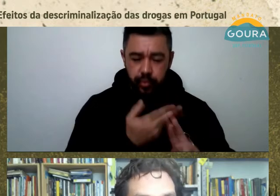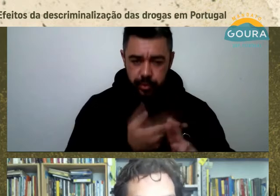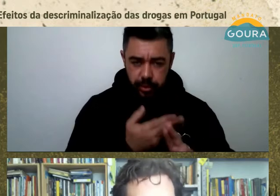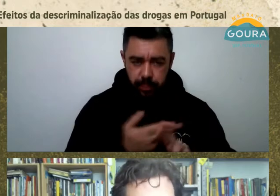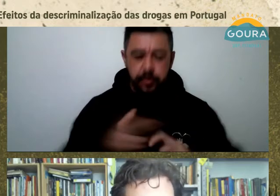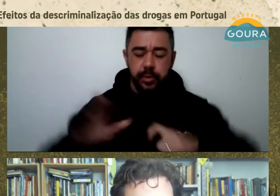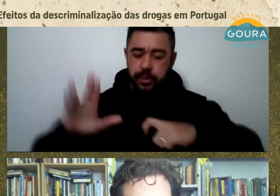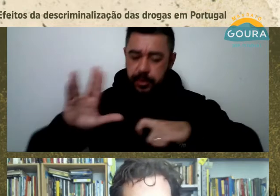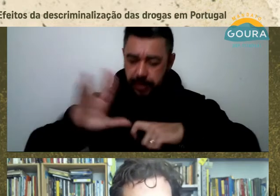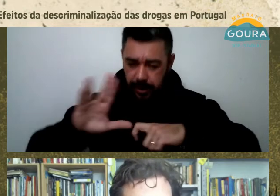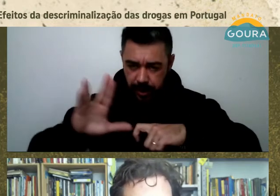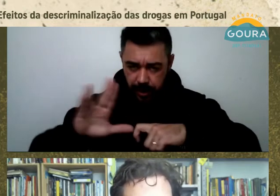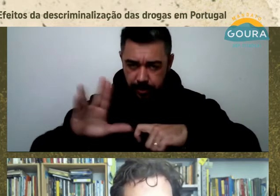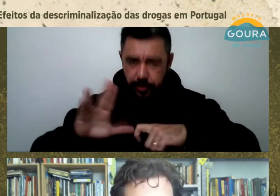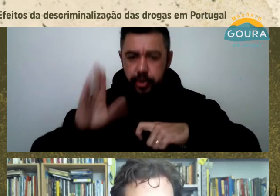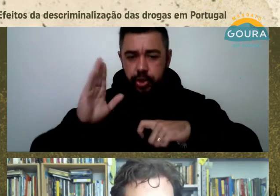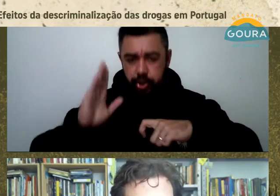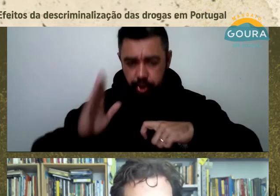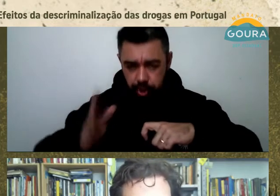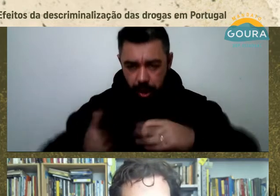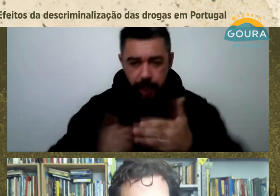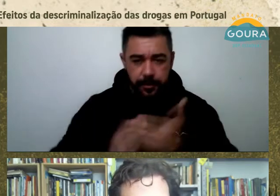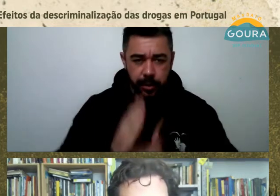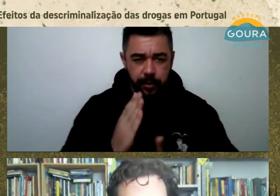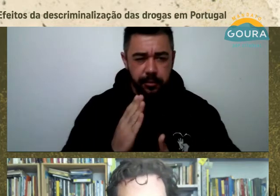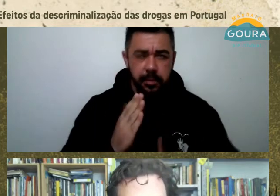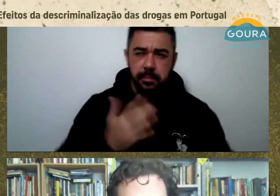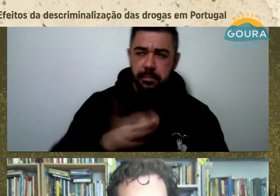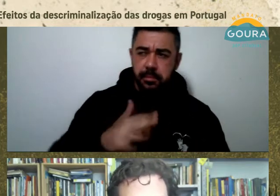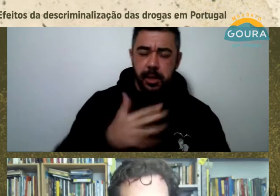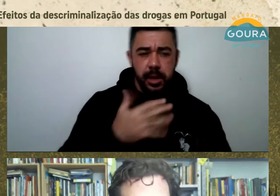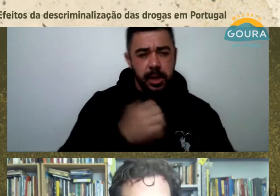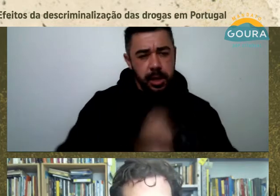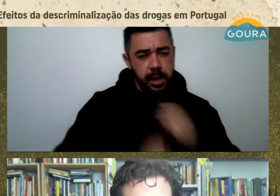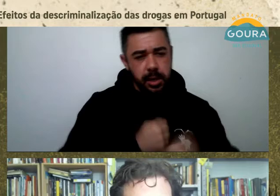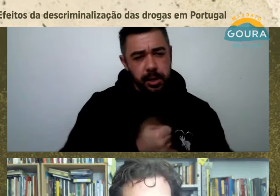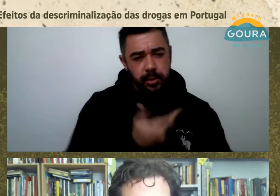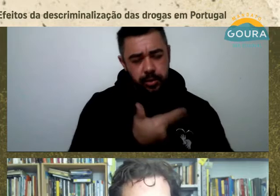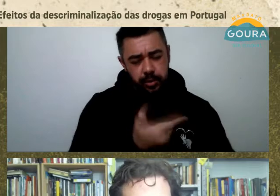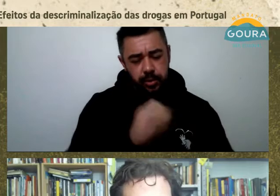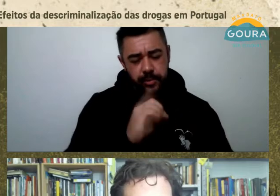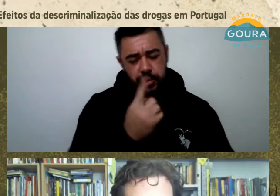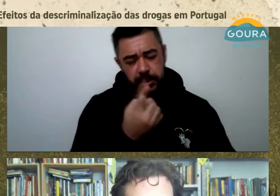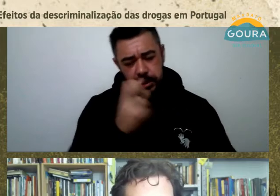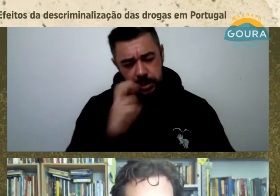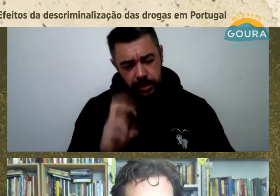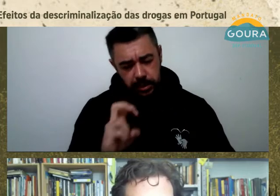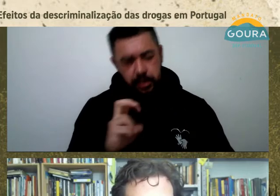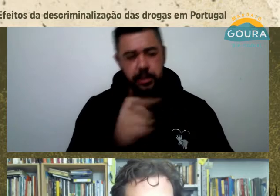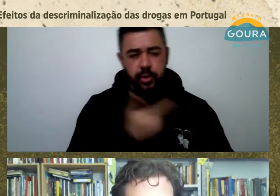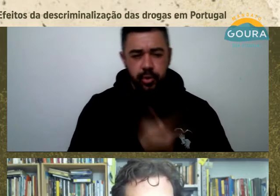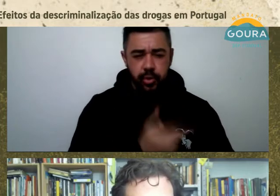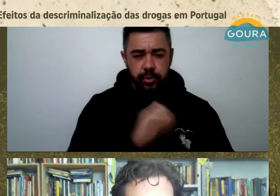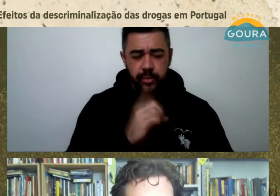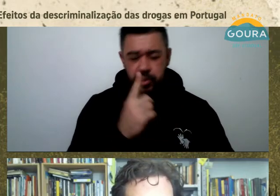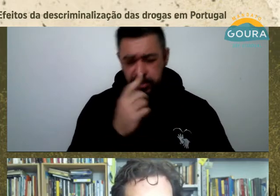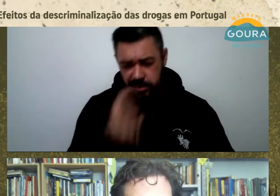cannabis, o que aconteceu em 2015, 2016, enfim, na especialidade as coisas